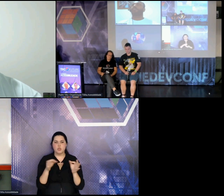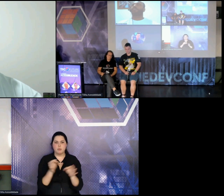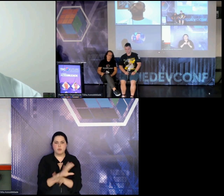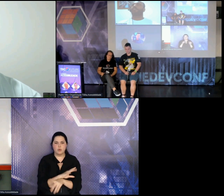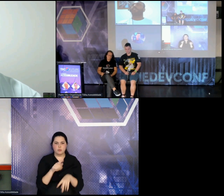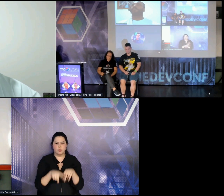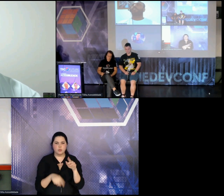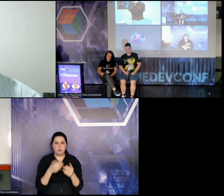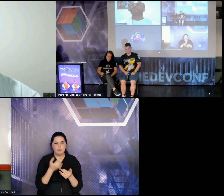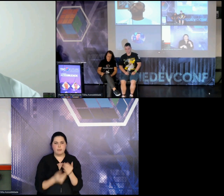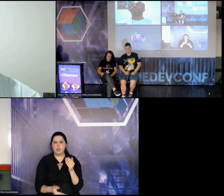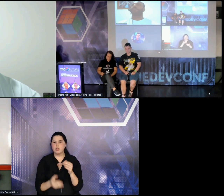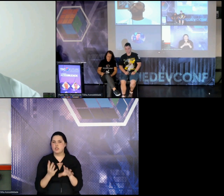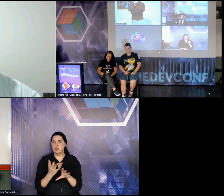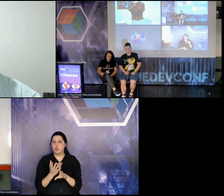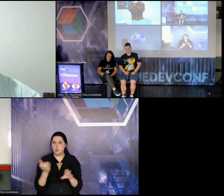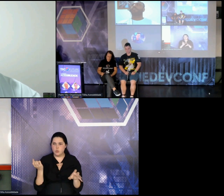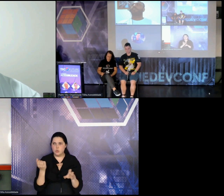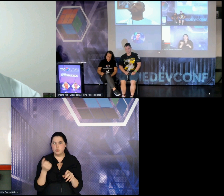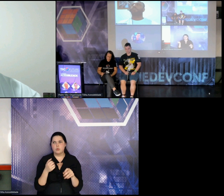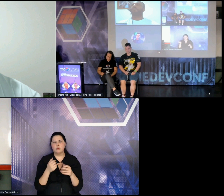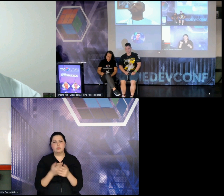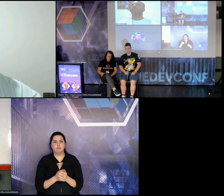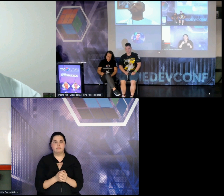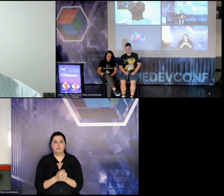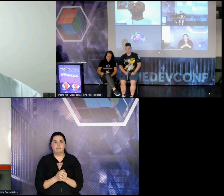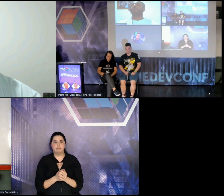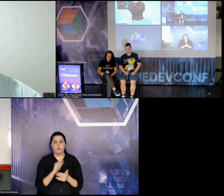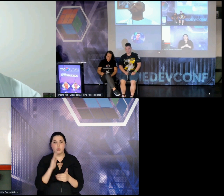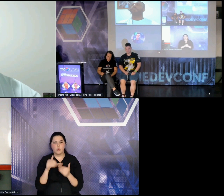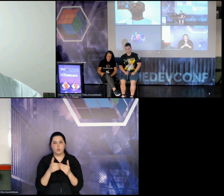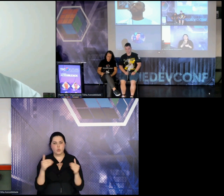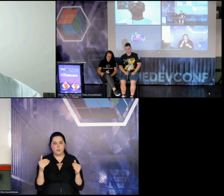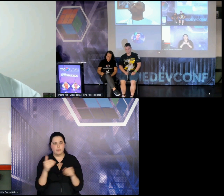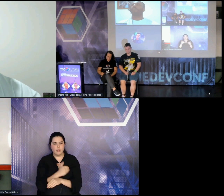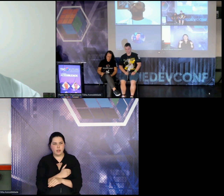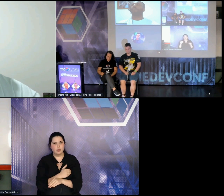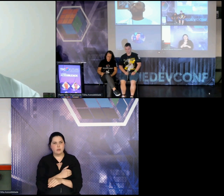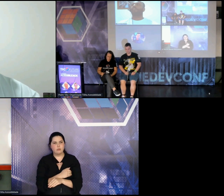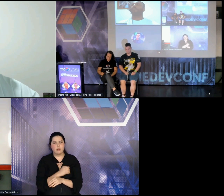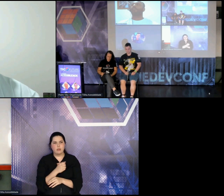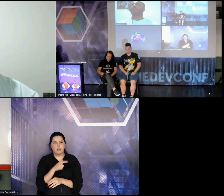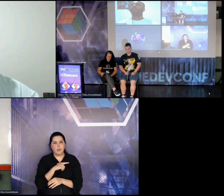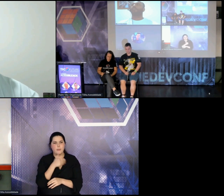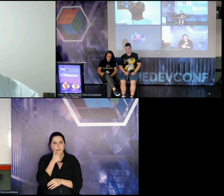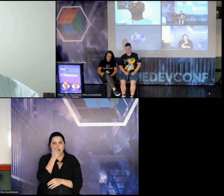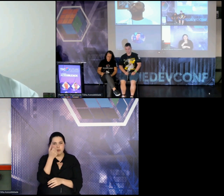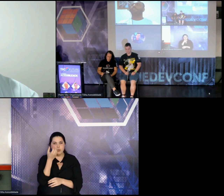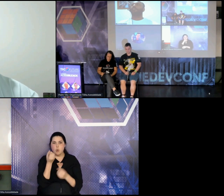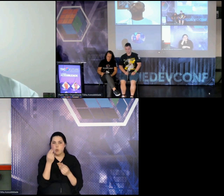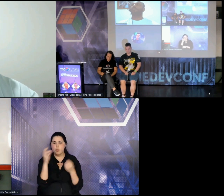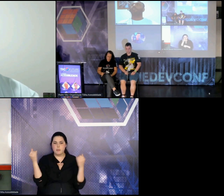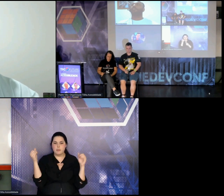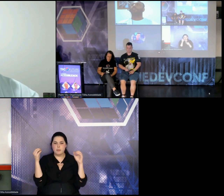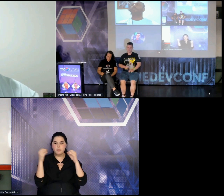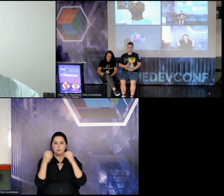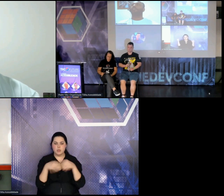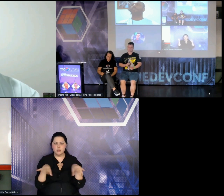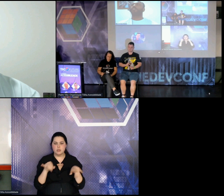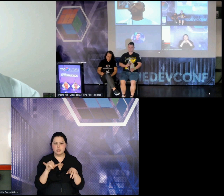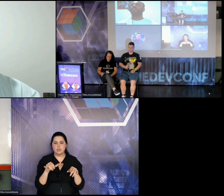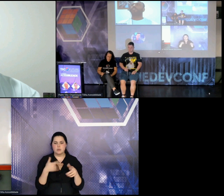de receita, então o todo ele é beneficiado ou prejudicado quando a acessibilidade